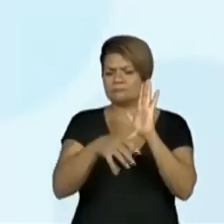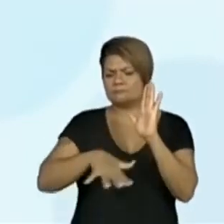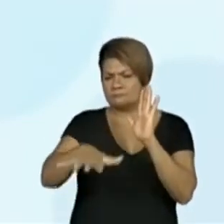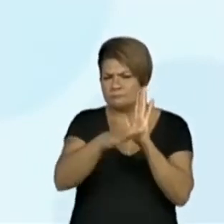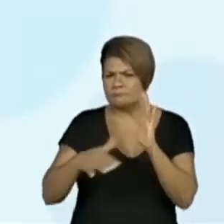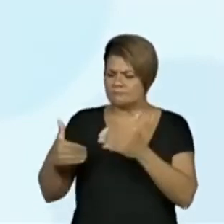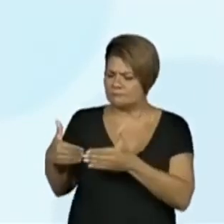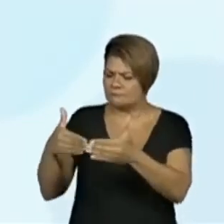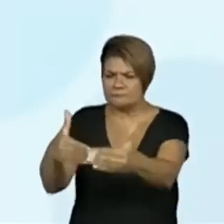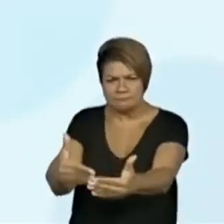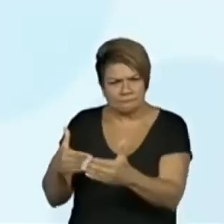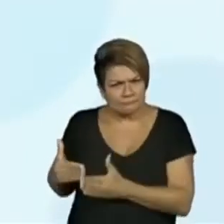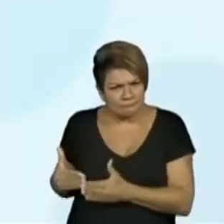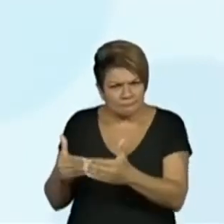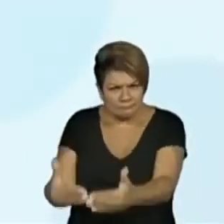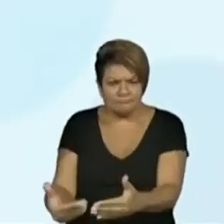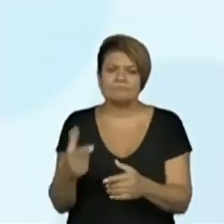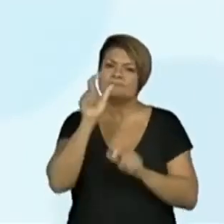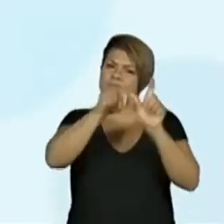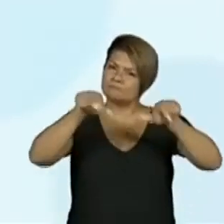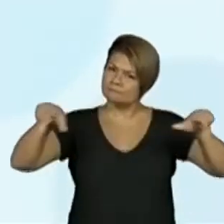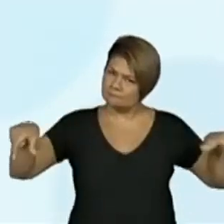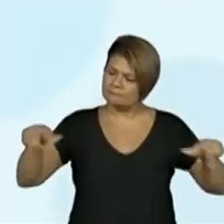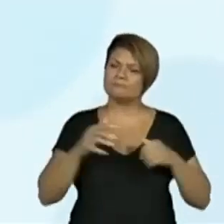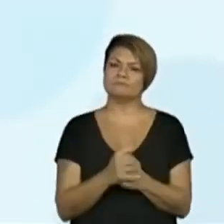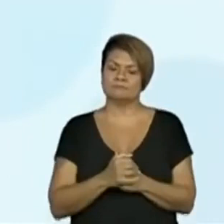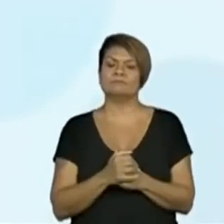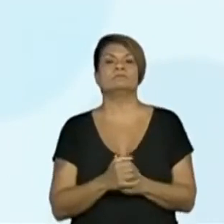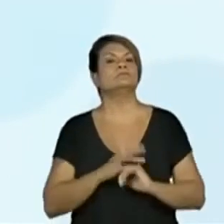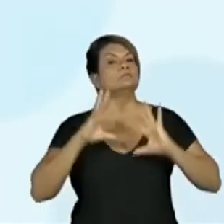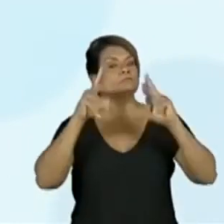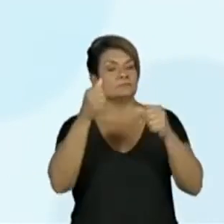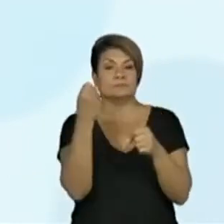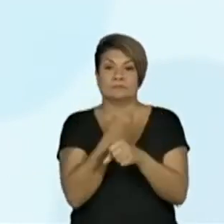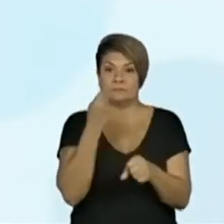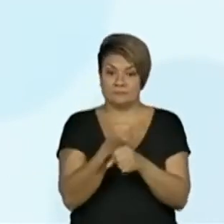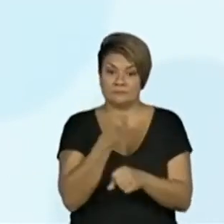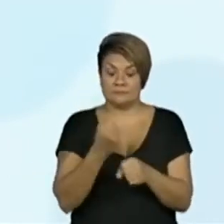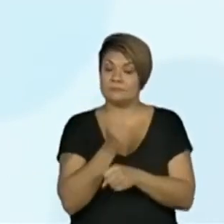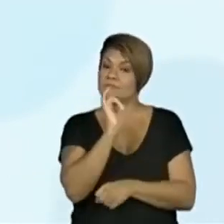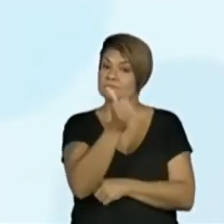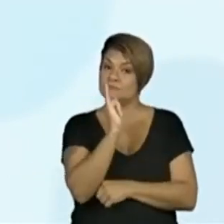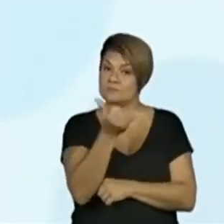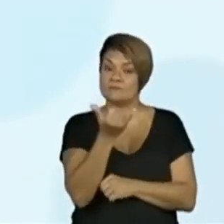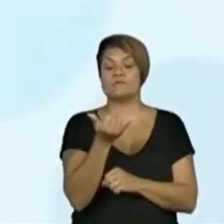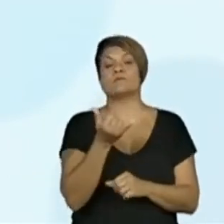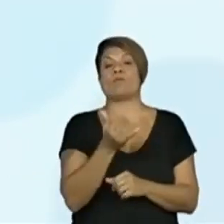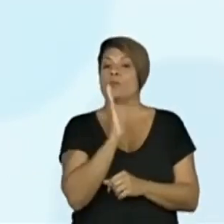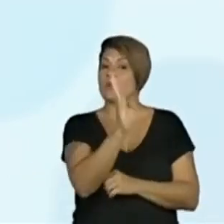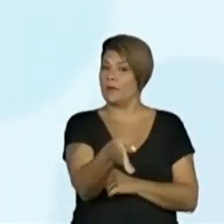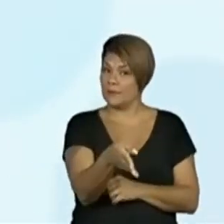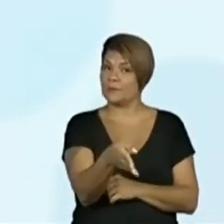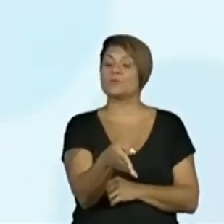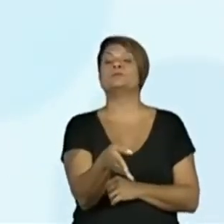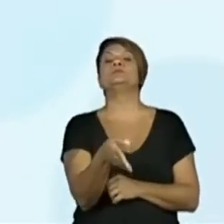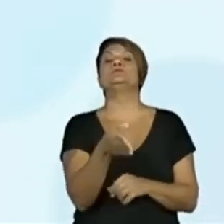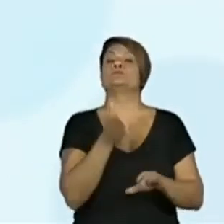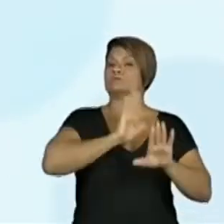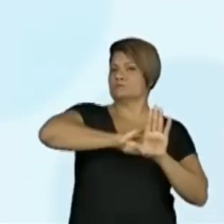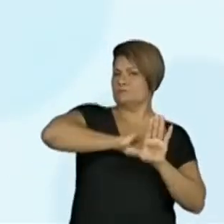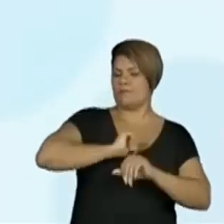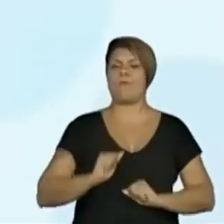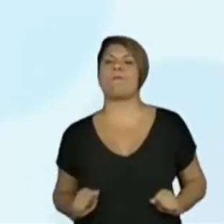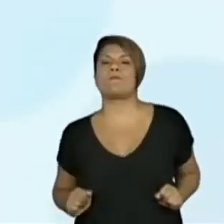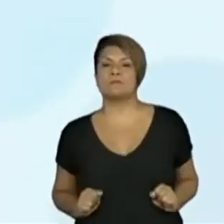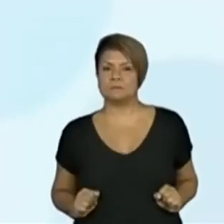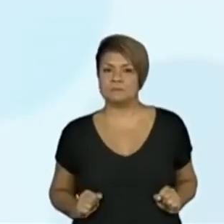espaço, tempo, personagens, narrador e construção do discurso indireto e discurso direto. Tá? O que,